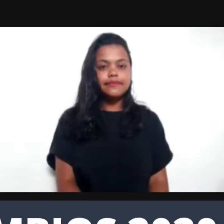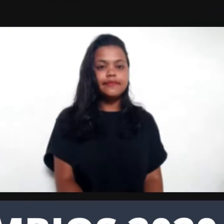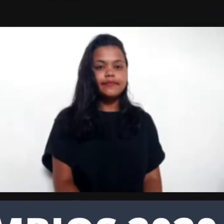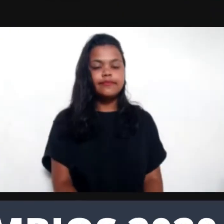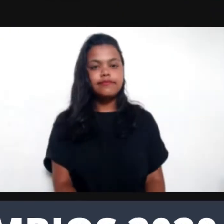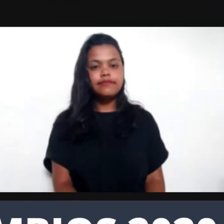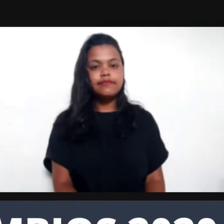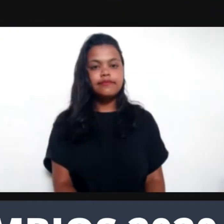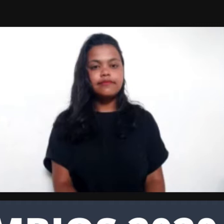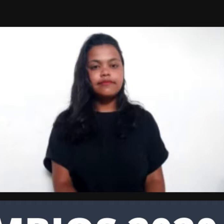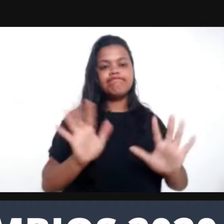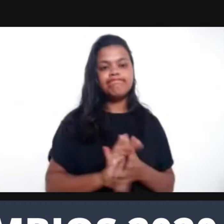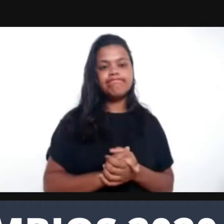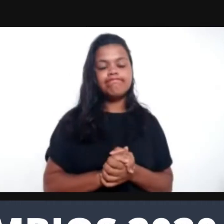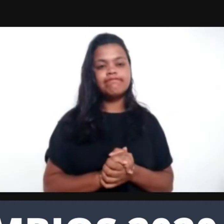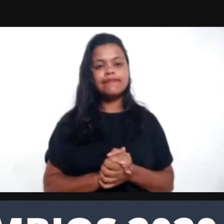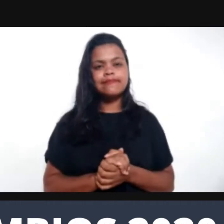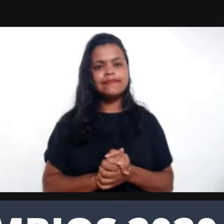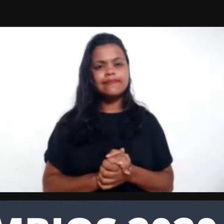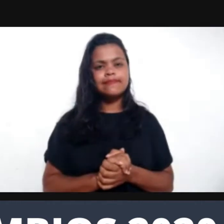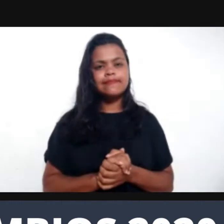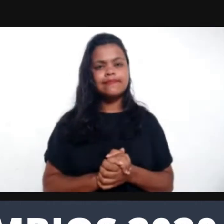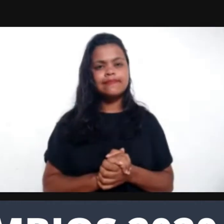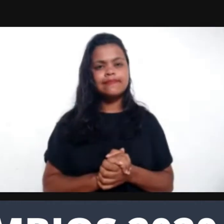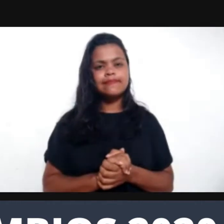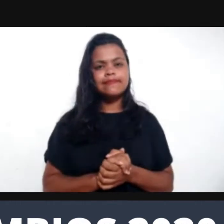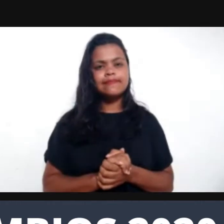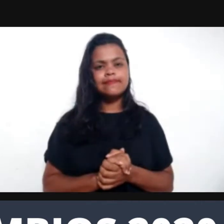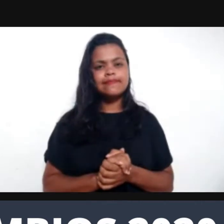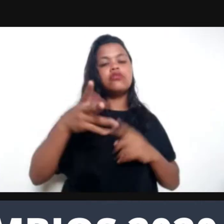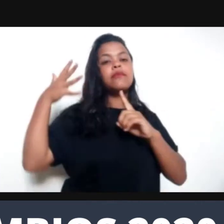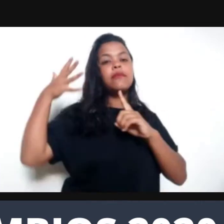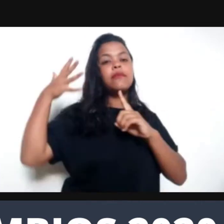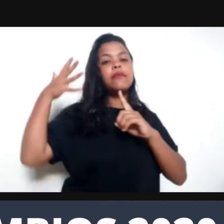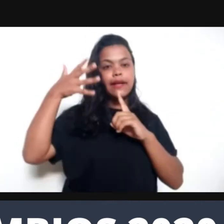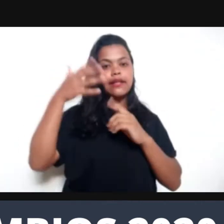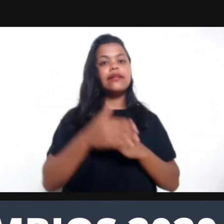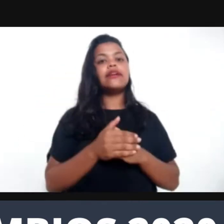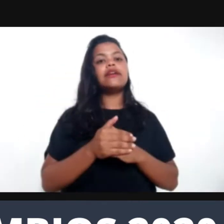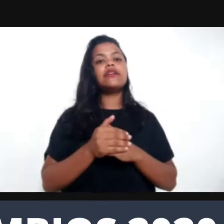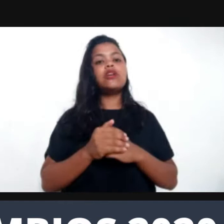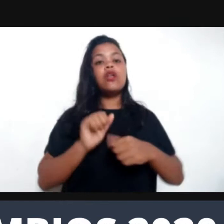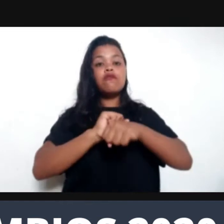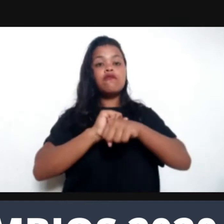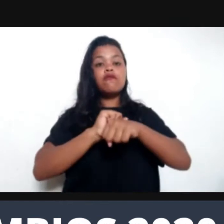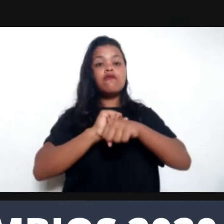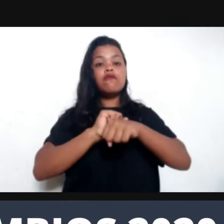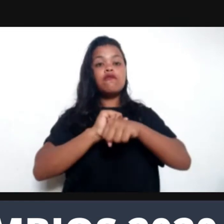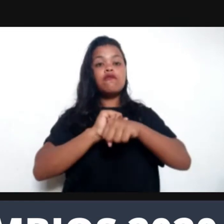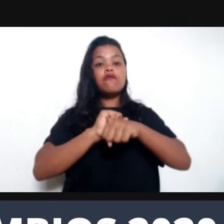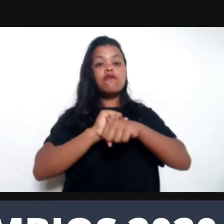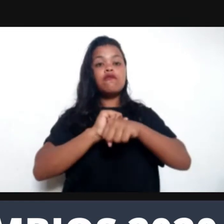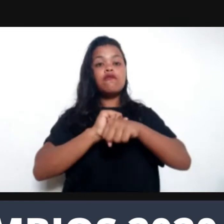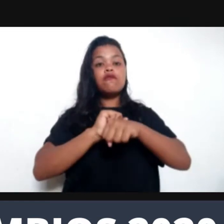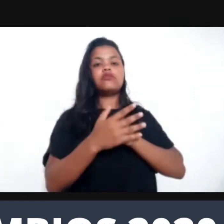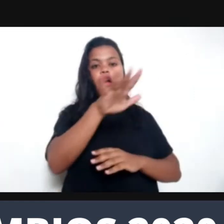Então, vamos dar continuidade agora com a palestra Covid-19, aspectos imunopatológicos e principais